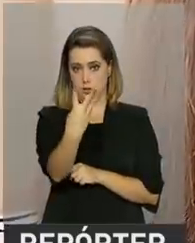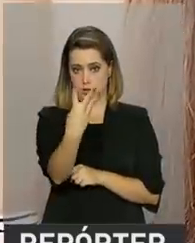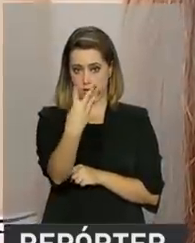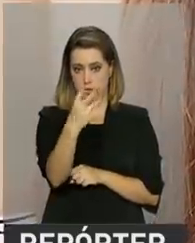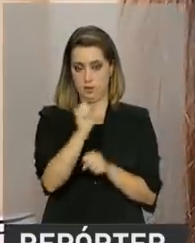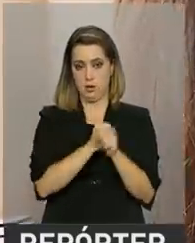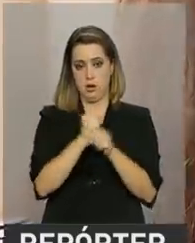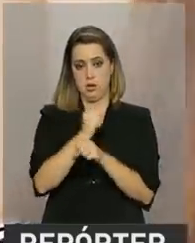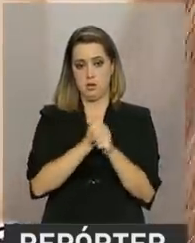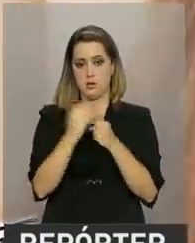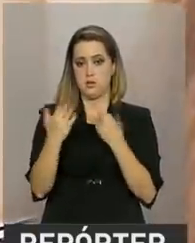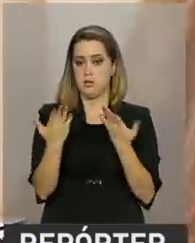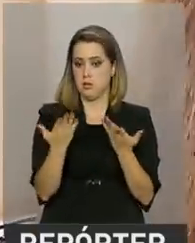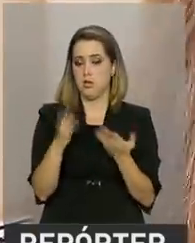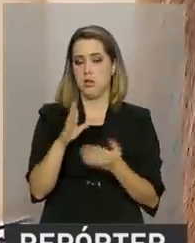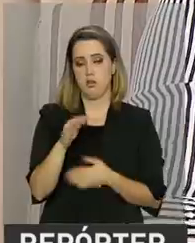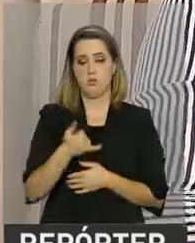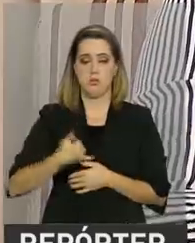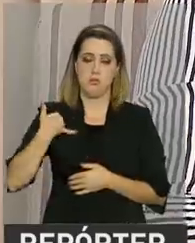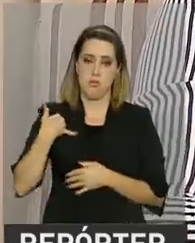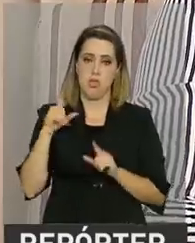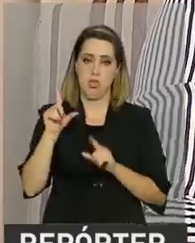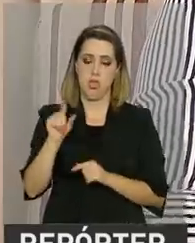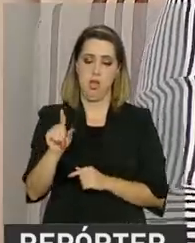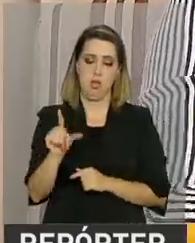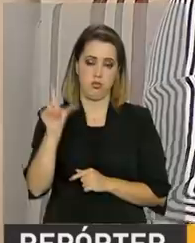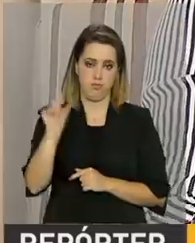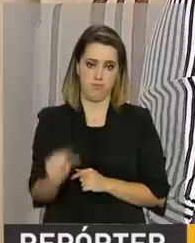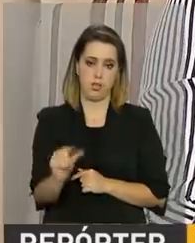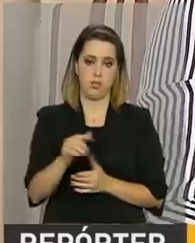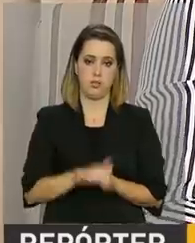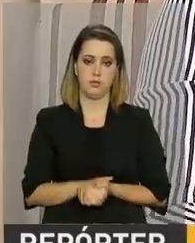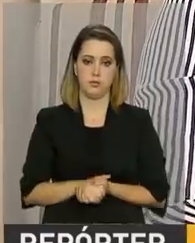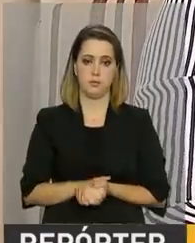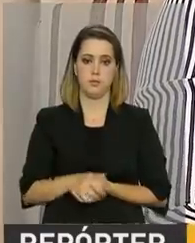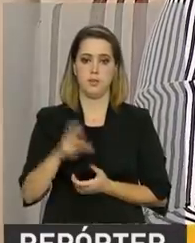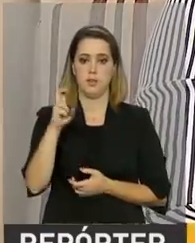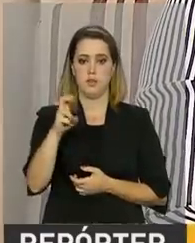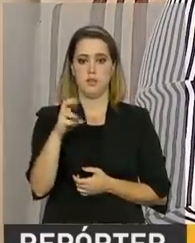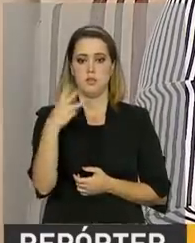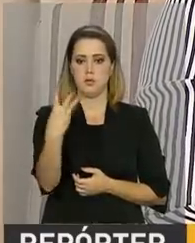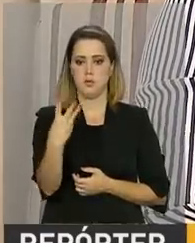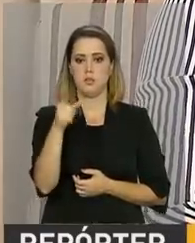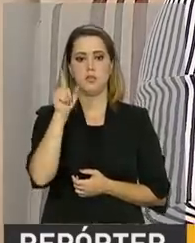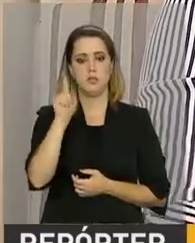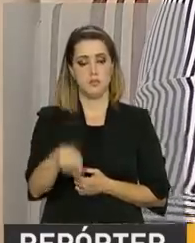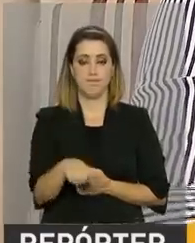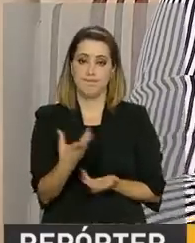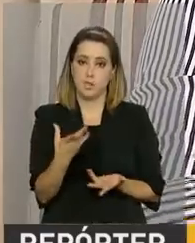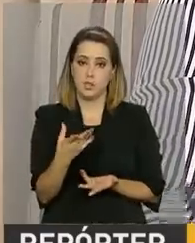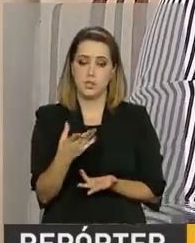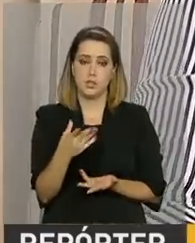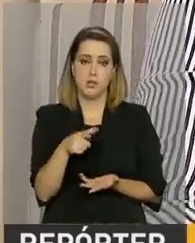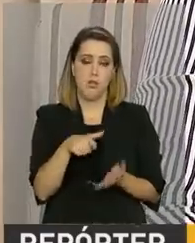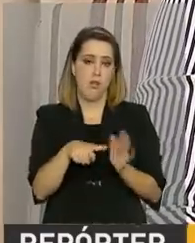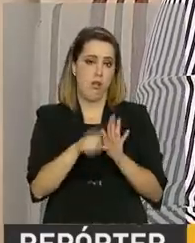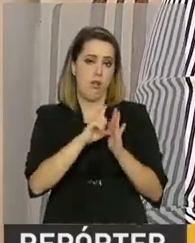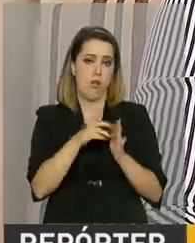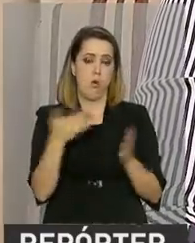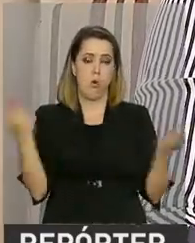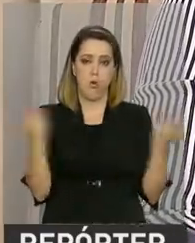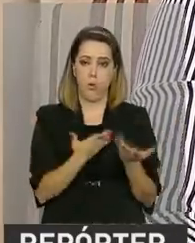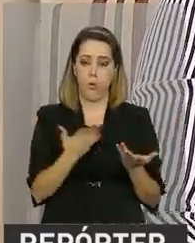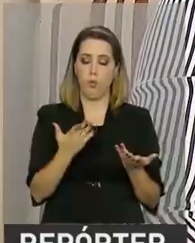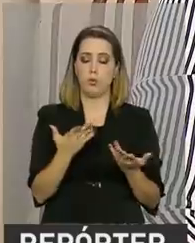baixa para padrões internacionais. 53 anos para você aposentar é muito cedo. É tanto que hoje eu tento